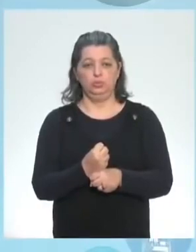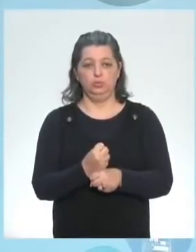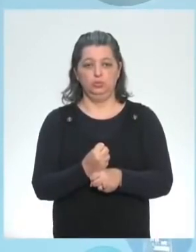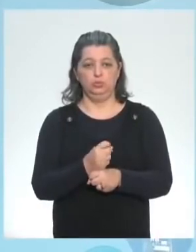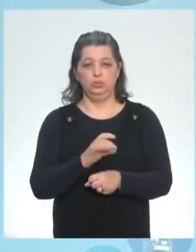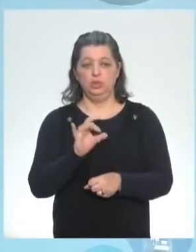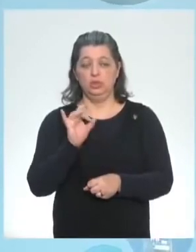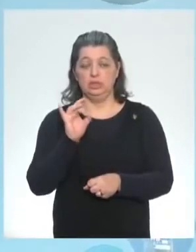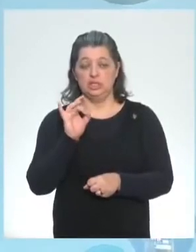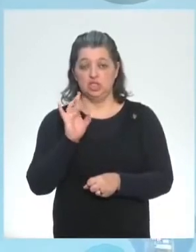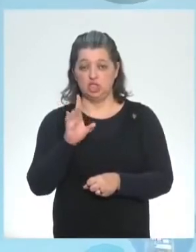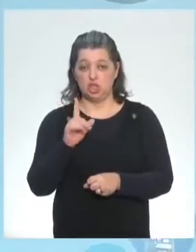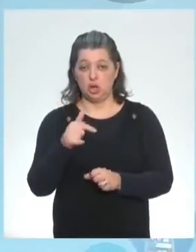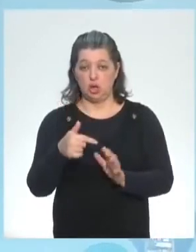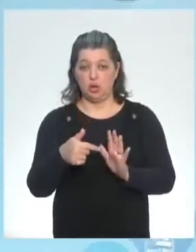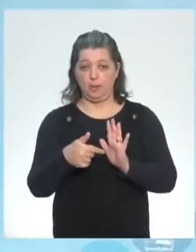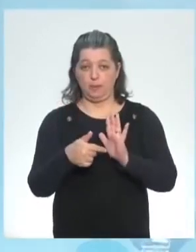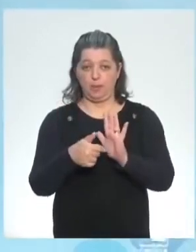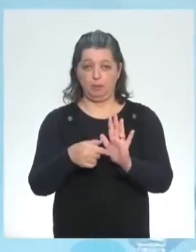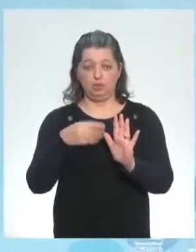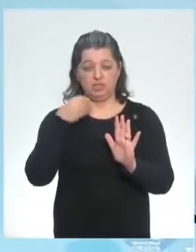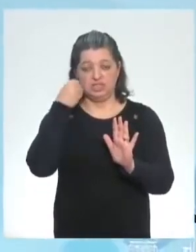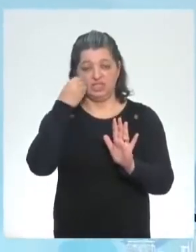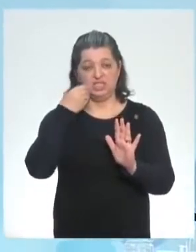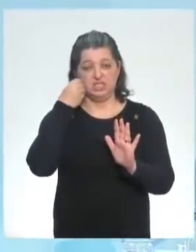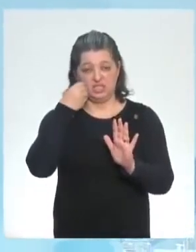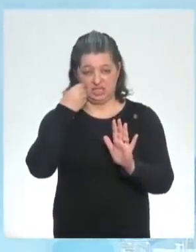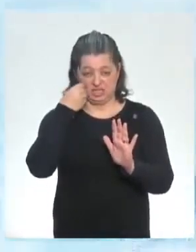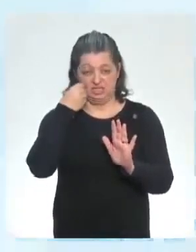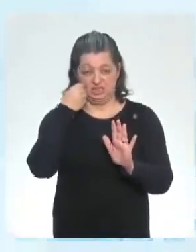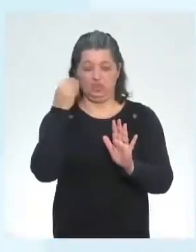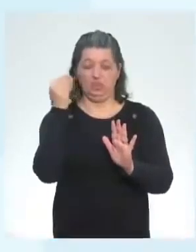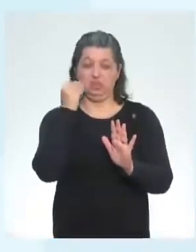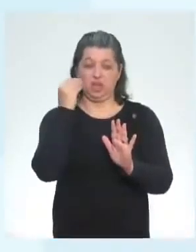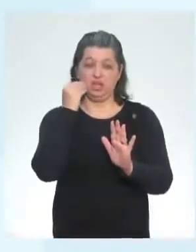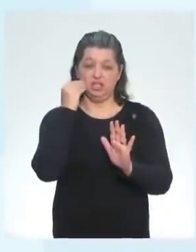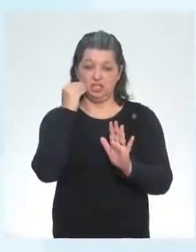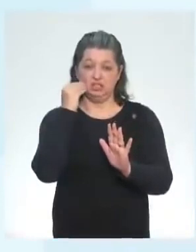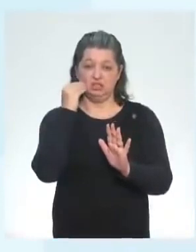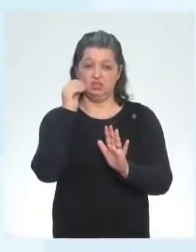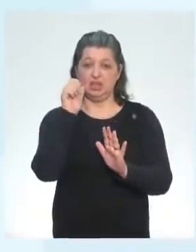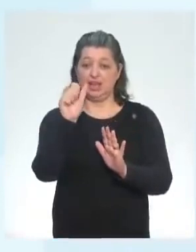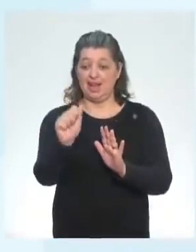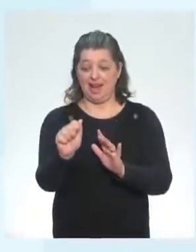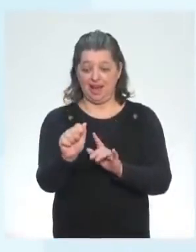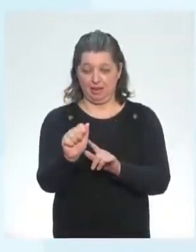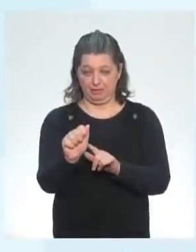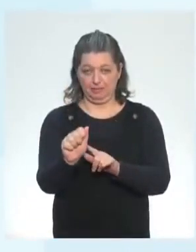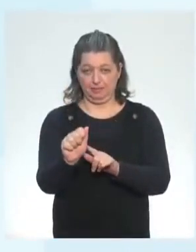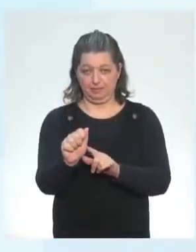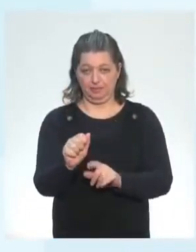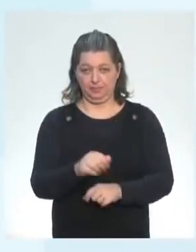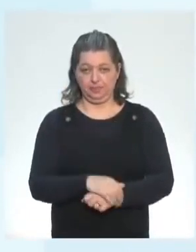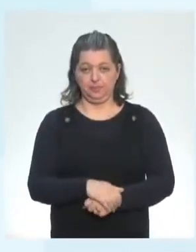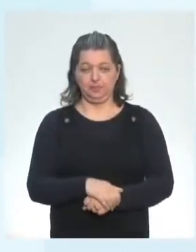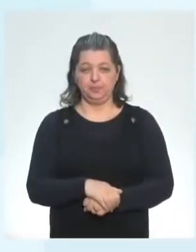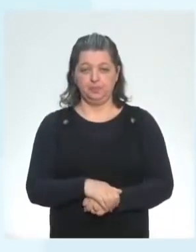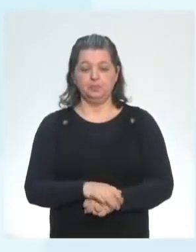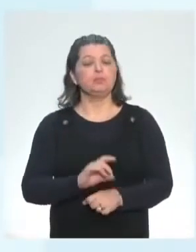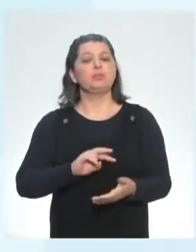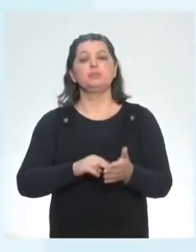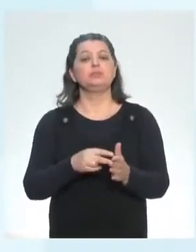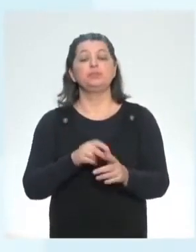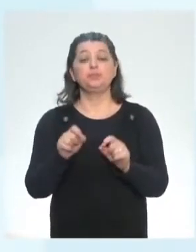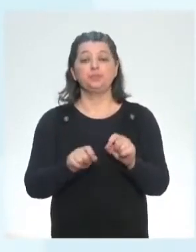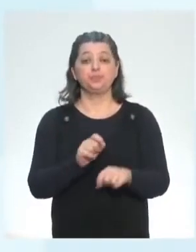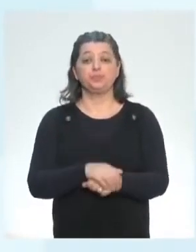só para a amostra A, tá? Só para lembrar vocês que eu estou só com a amostra A. Isso quer